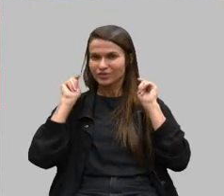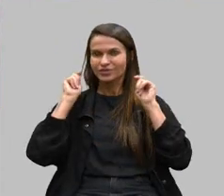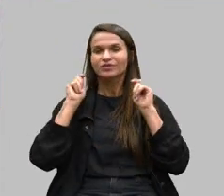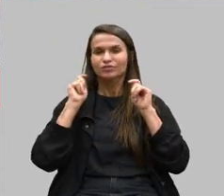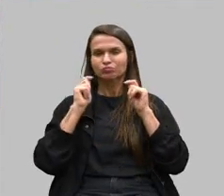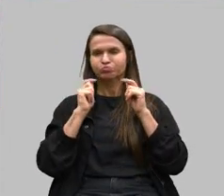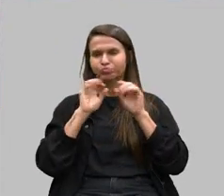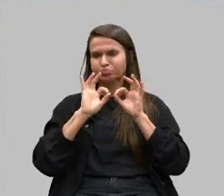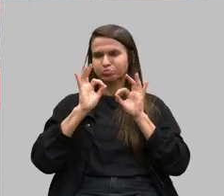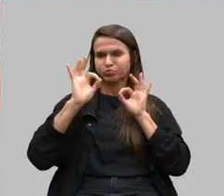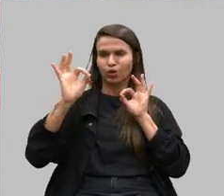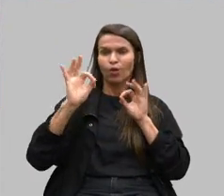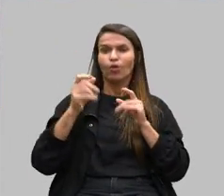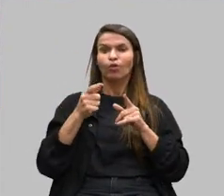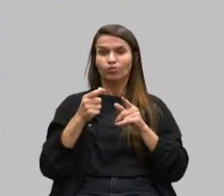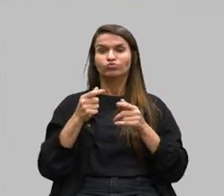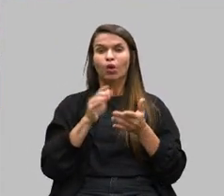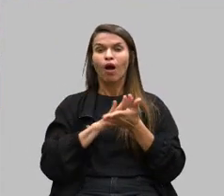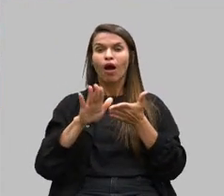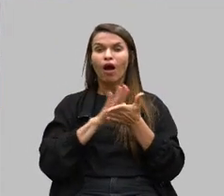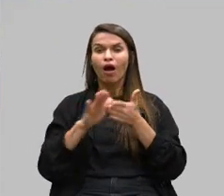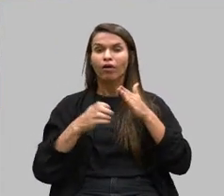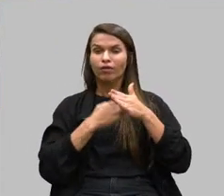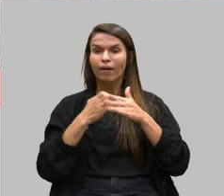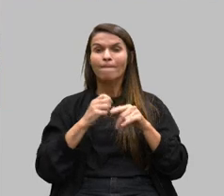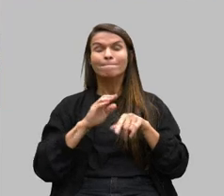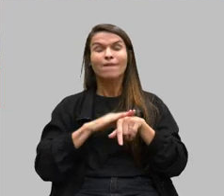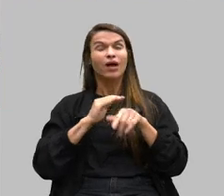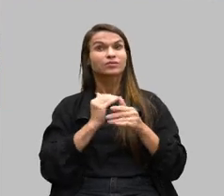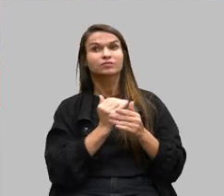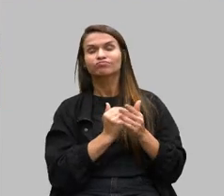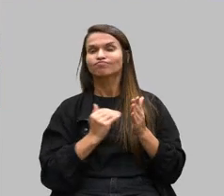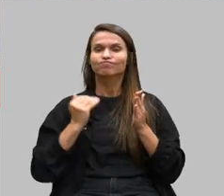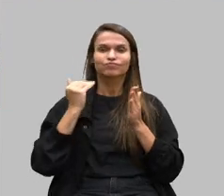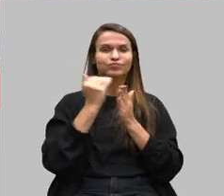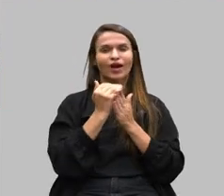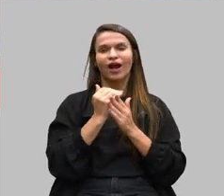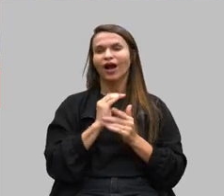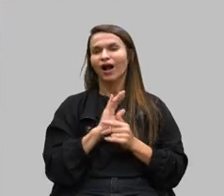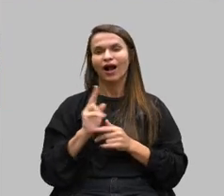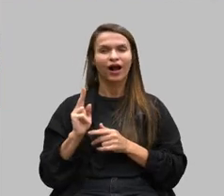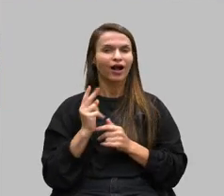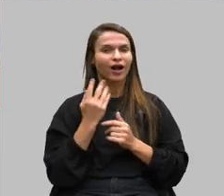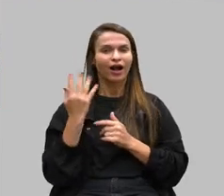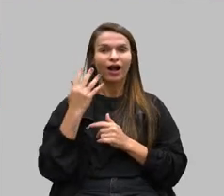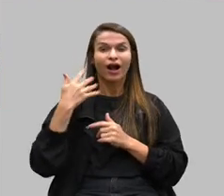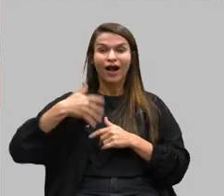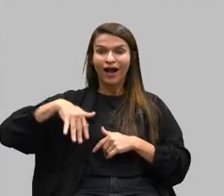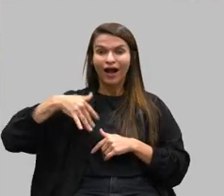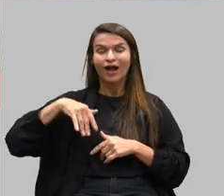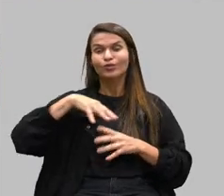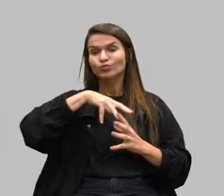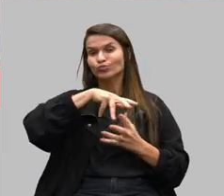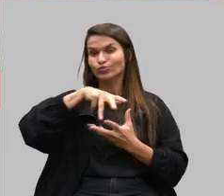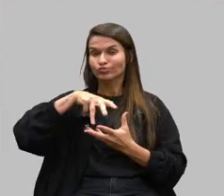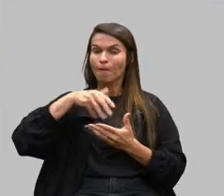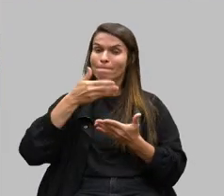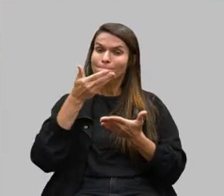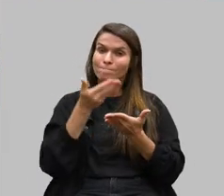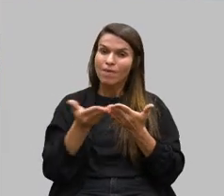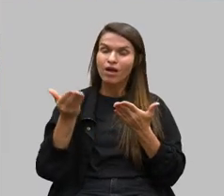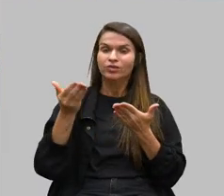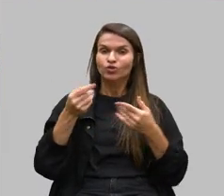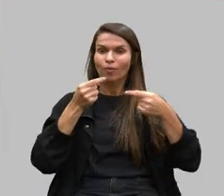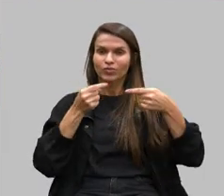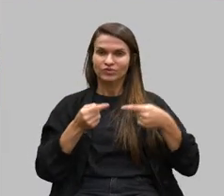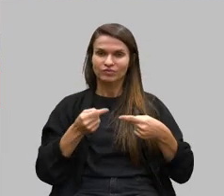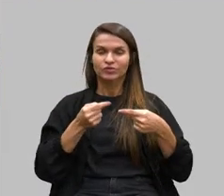Logístico é o mais caro talvez do mundo então a gente perde Inc competitividade então nós temos que